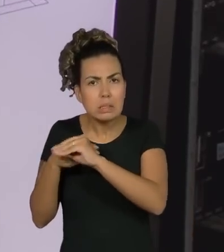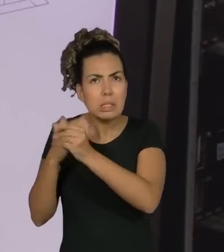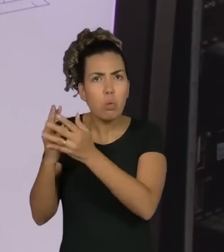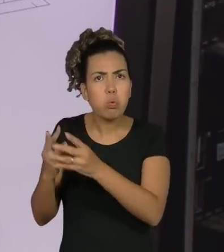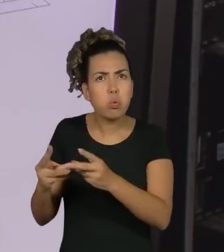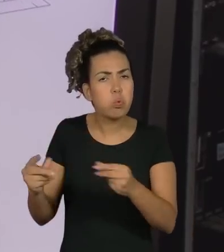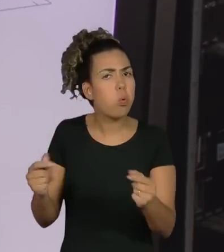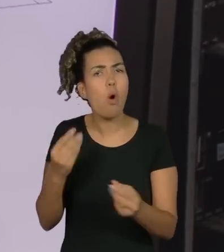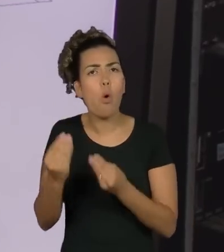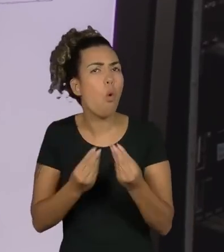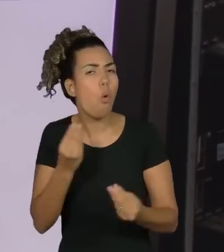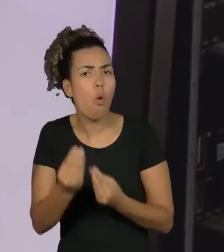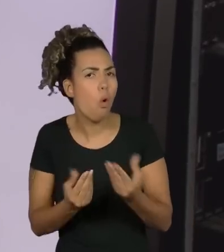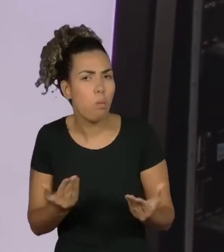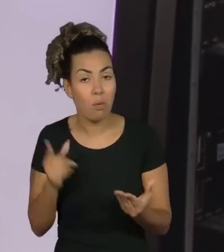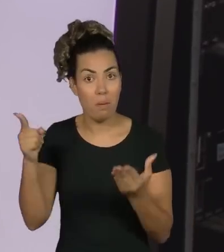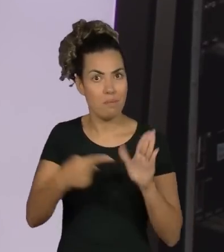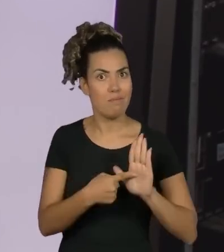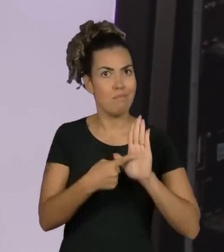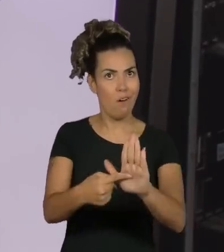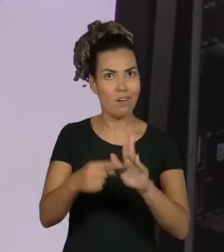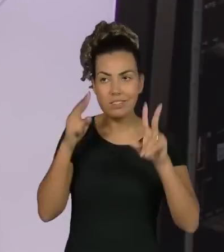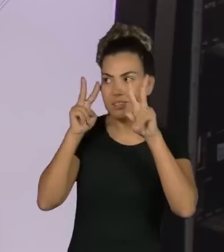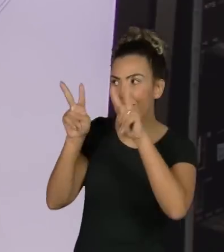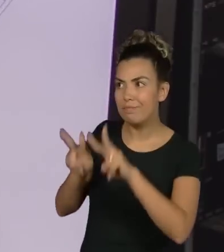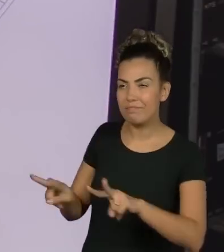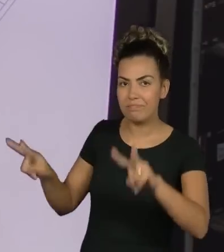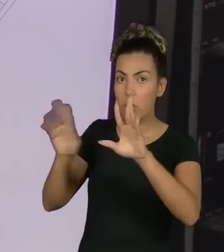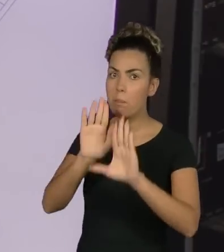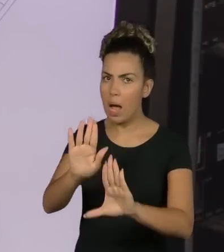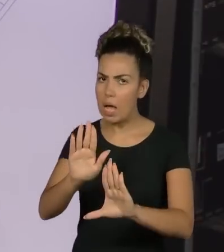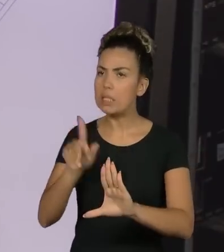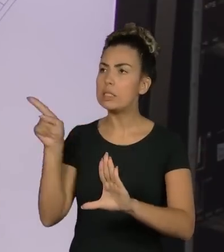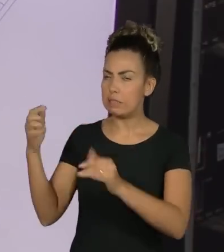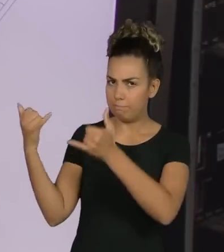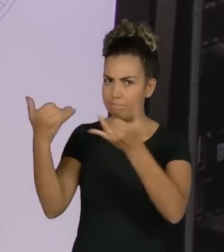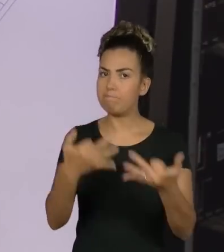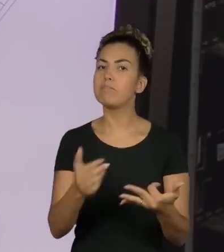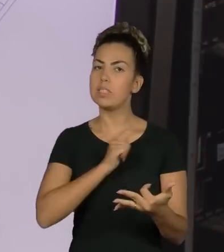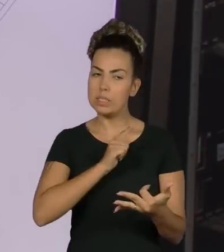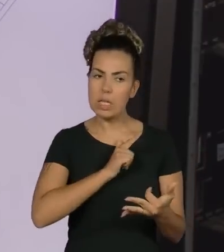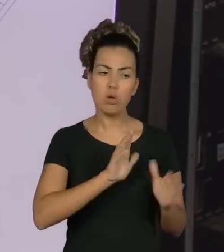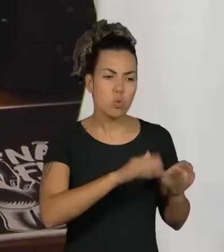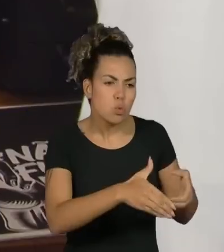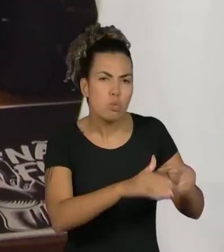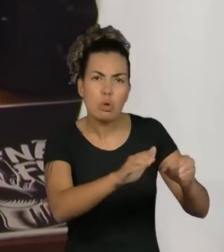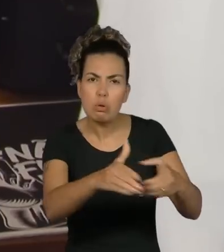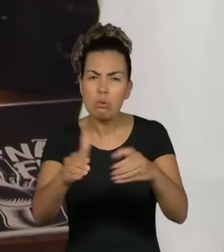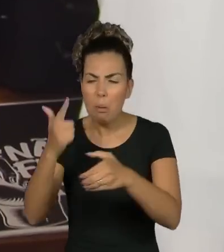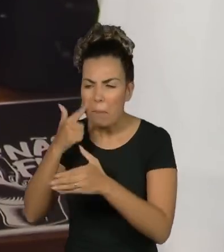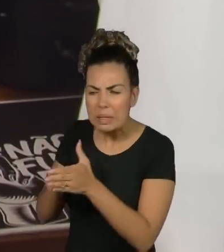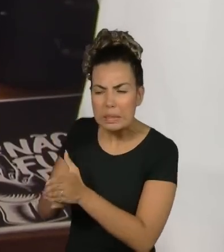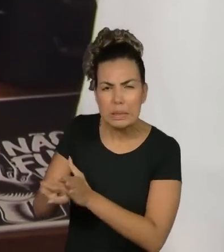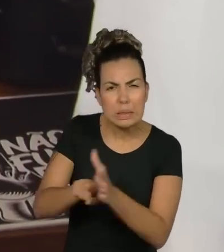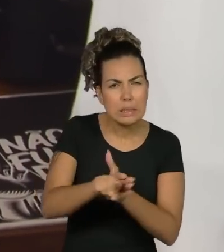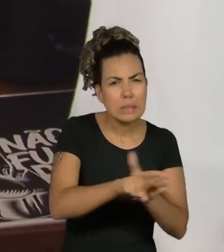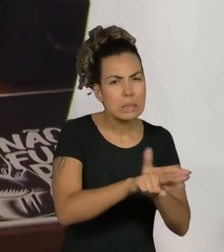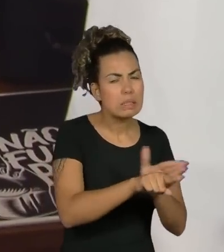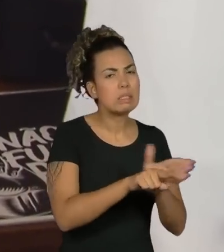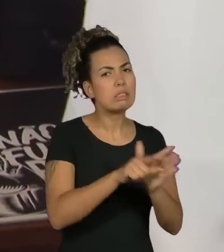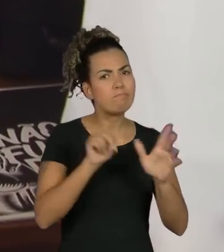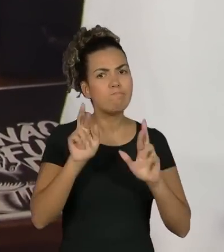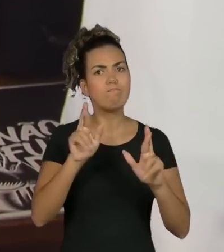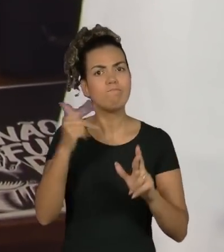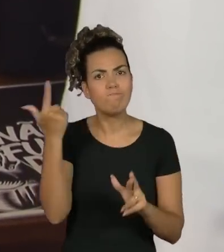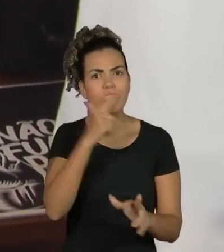que há vários grupos no mundo trabalhando para tornar possível esse processo em larga escala. A tecnologia de